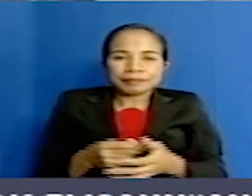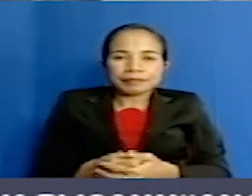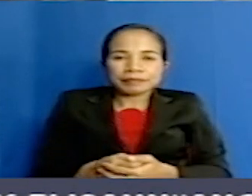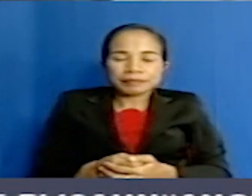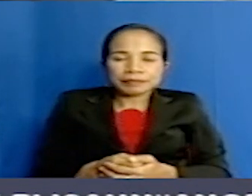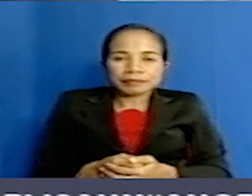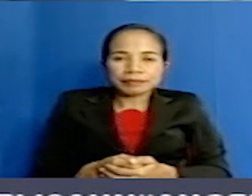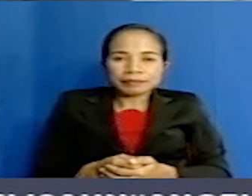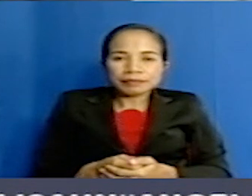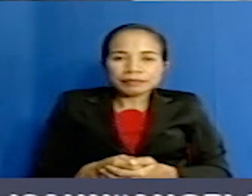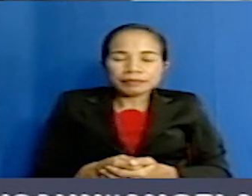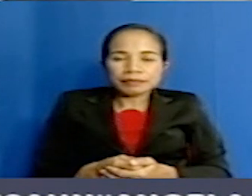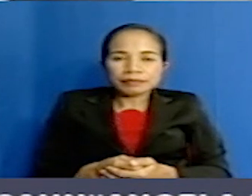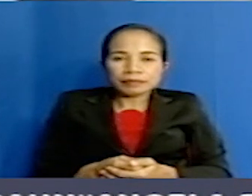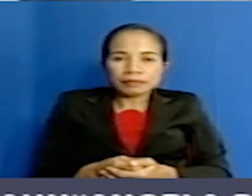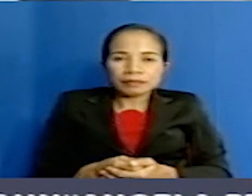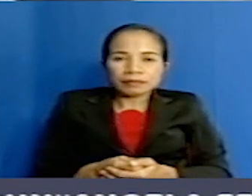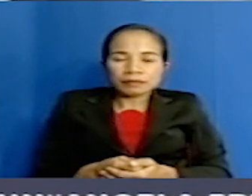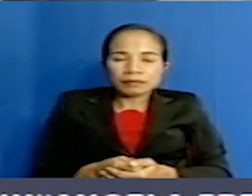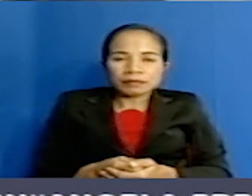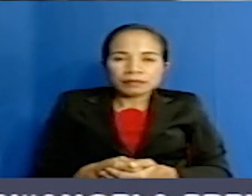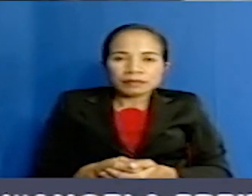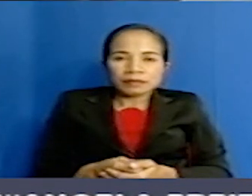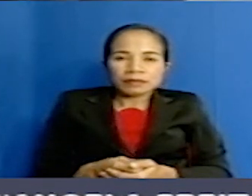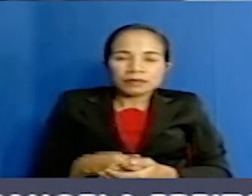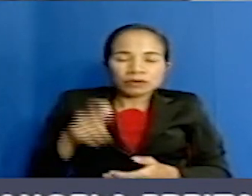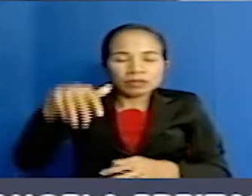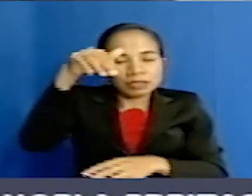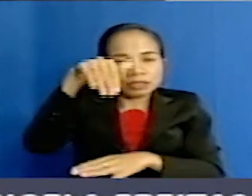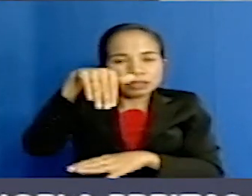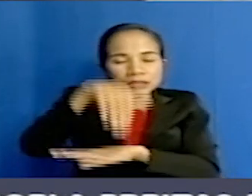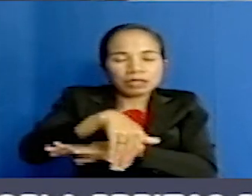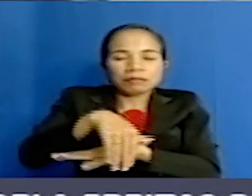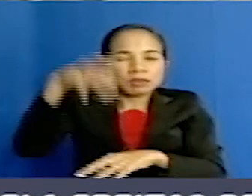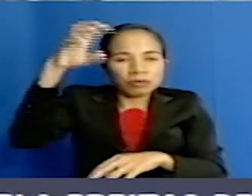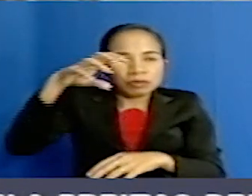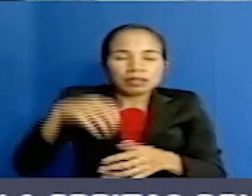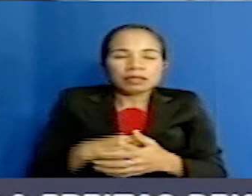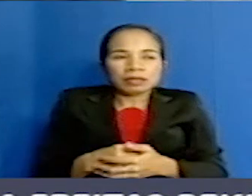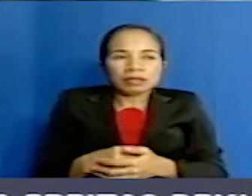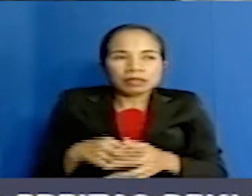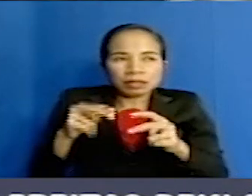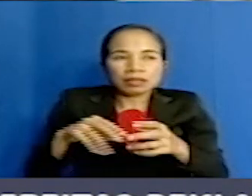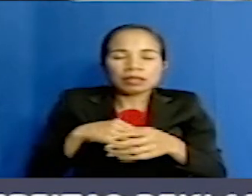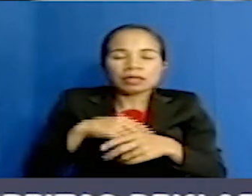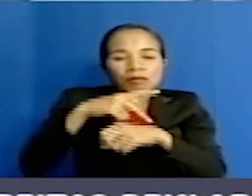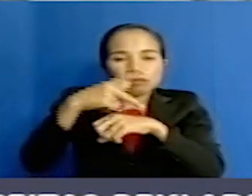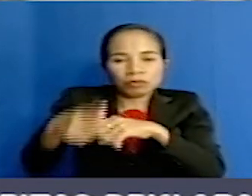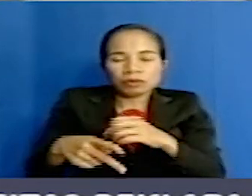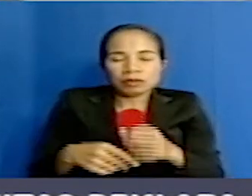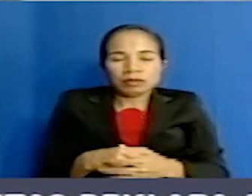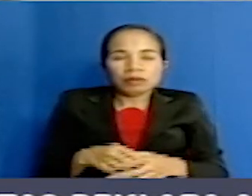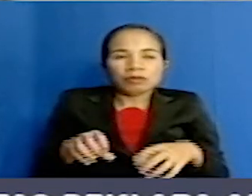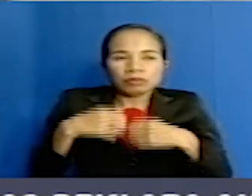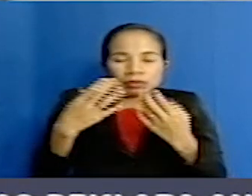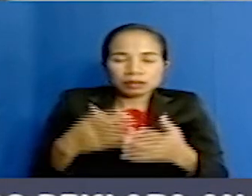você, enenga, quando detik deite ana. Se você, carame, tenen, ne tenxen, ne tamate ene ana. Ne be, hawa noi, halusa, itene sa